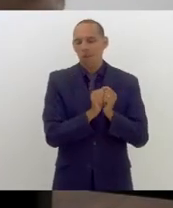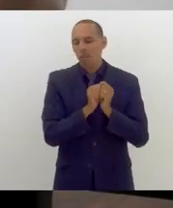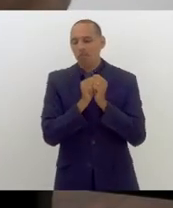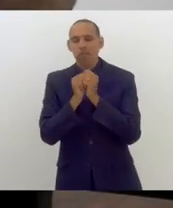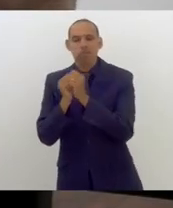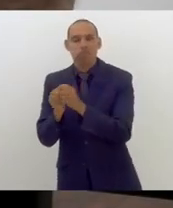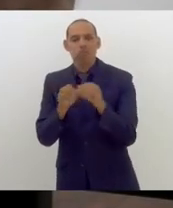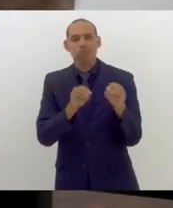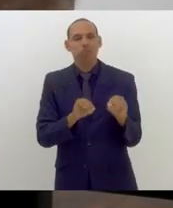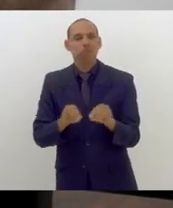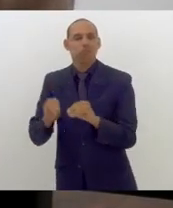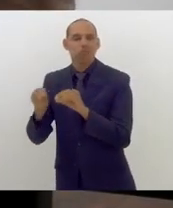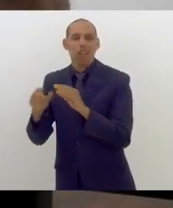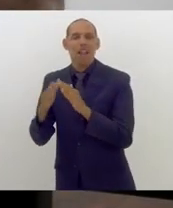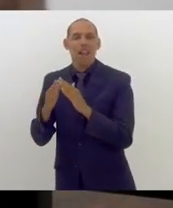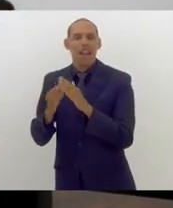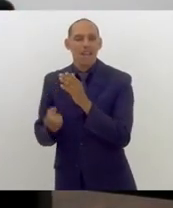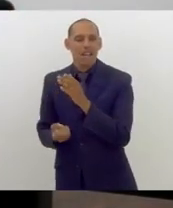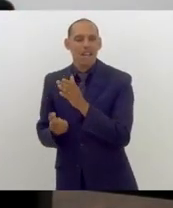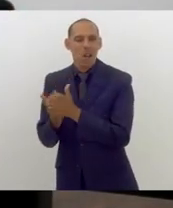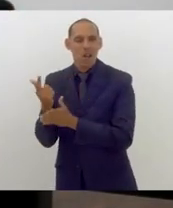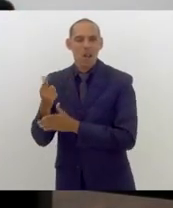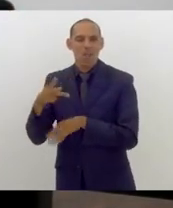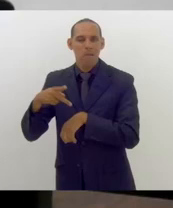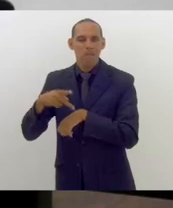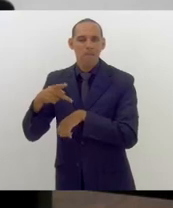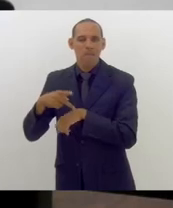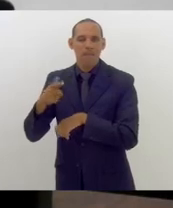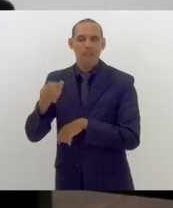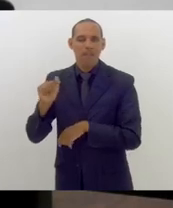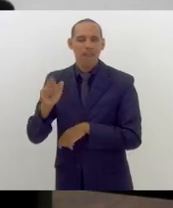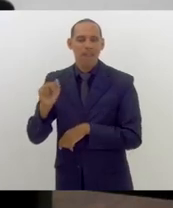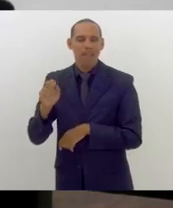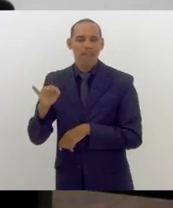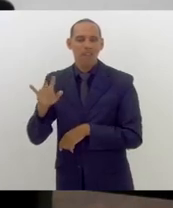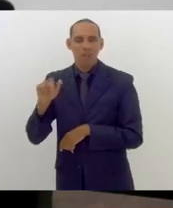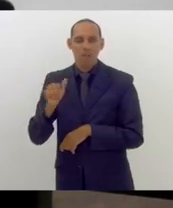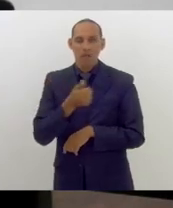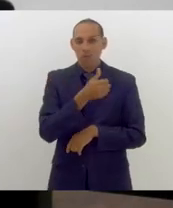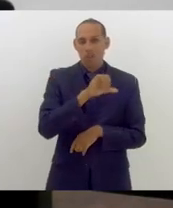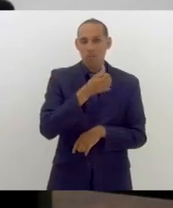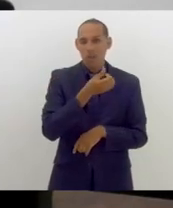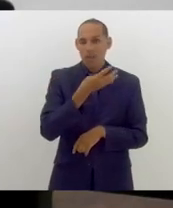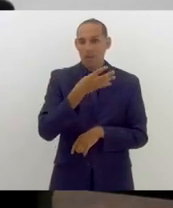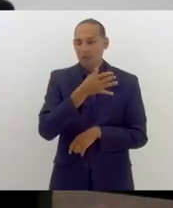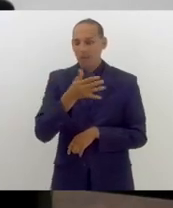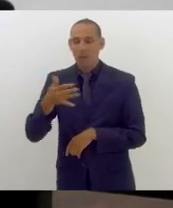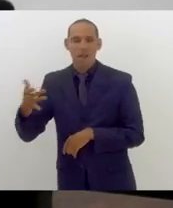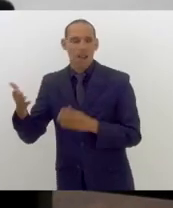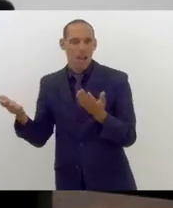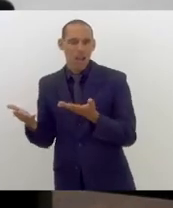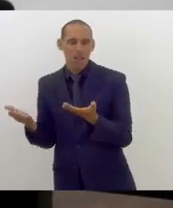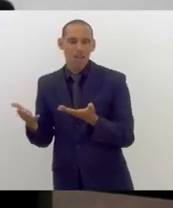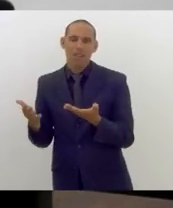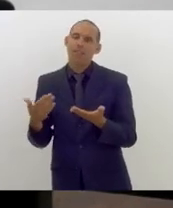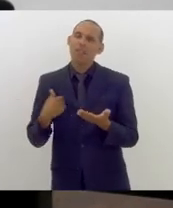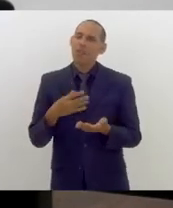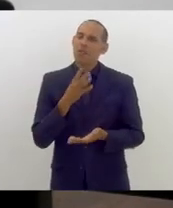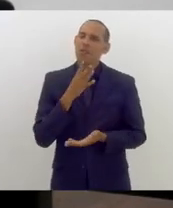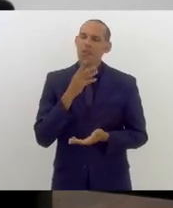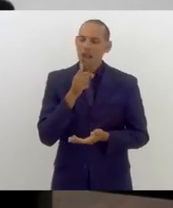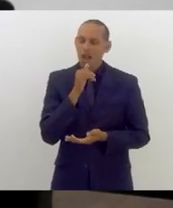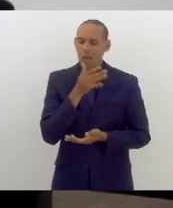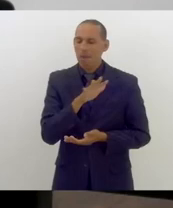Compramos uma casa em Pedra de Guaratiba e moro lá esse tempo todo de novo de 1964 para cá então o mar eu conheço